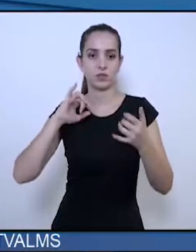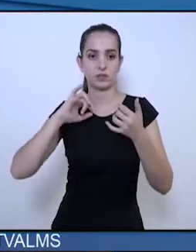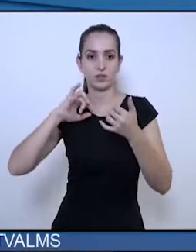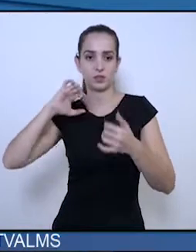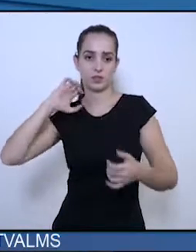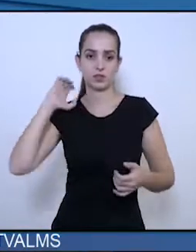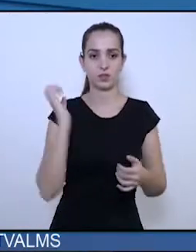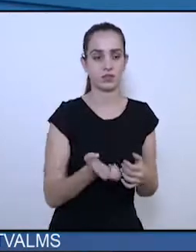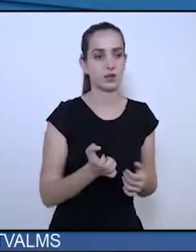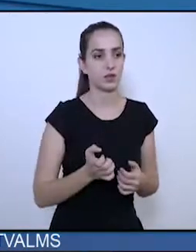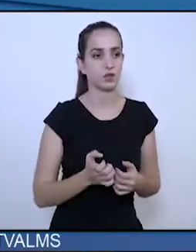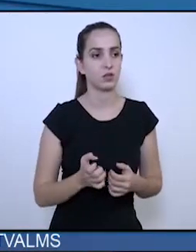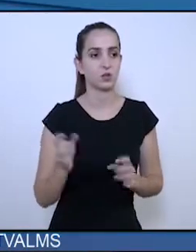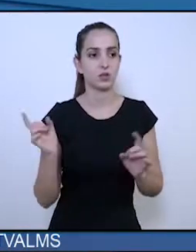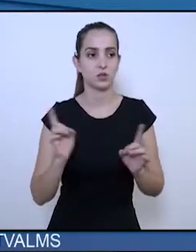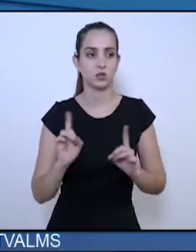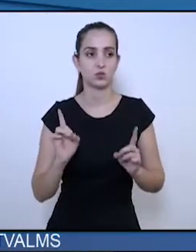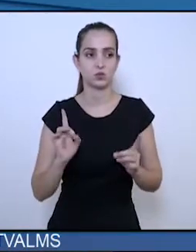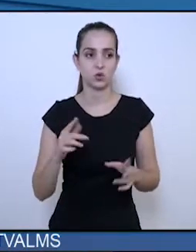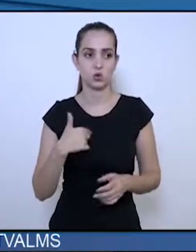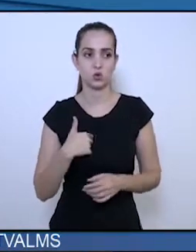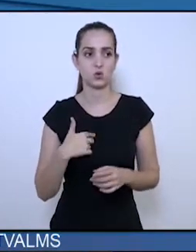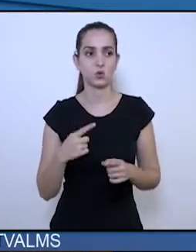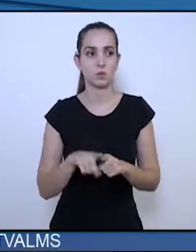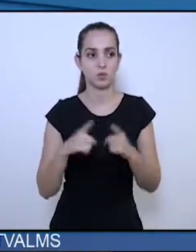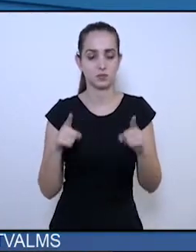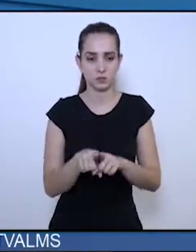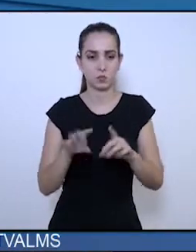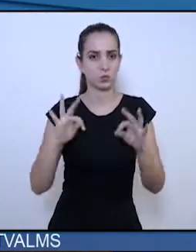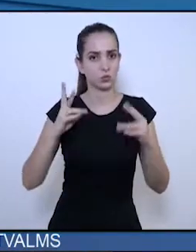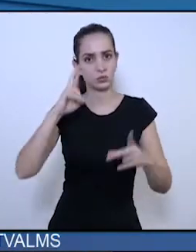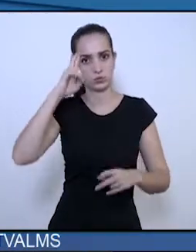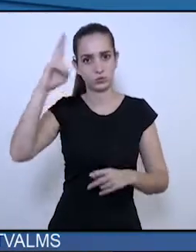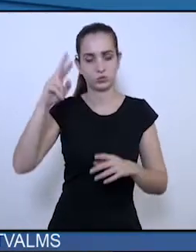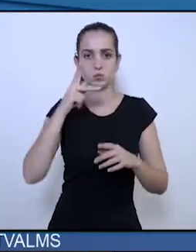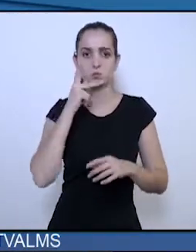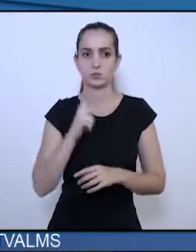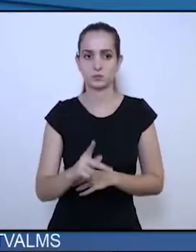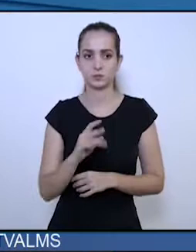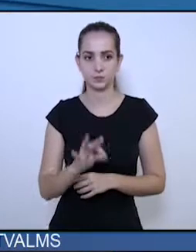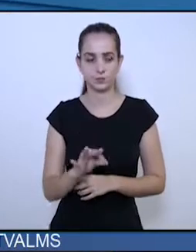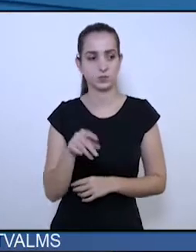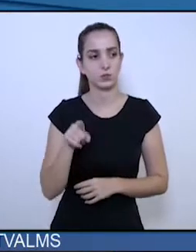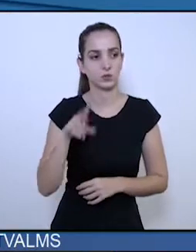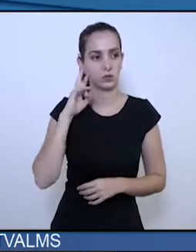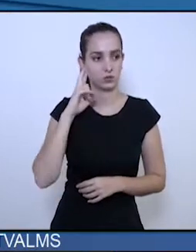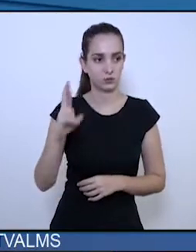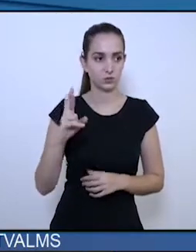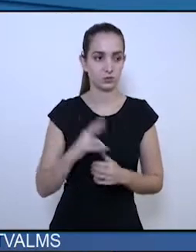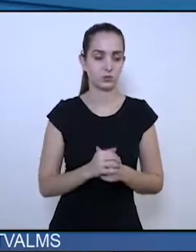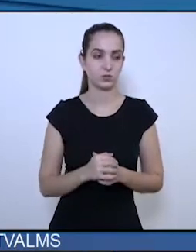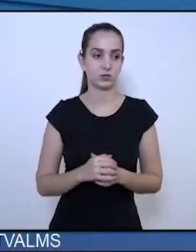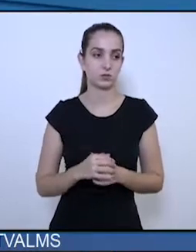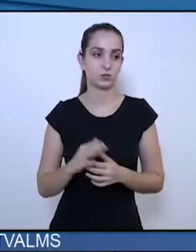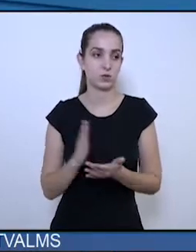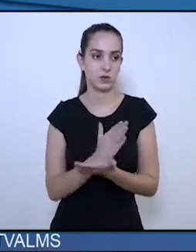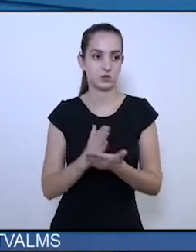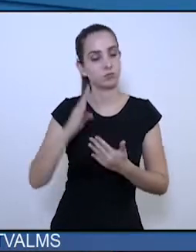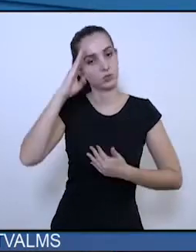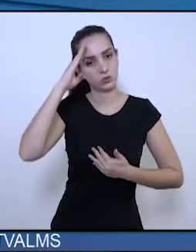mas toda a liderança do PT, não só ele, mas toda a liderança do PT, que Vossa Excelência até esses